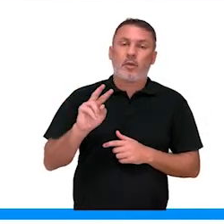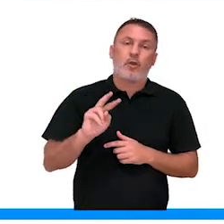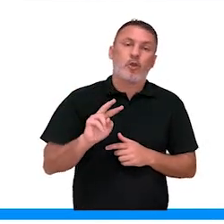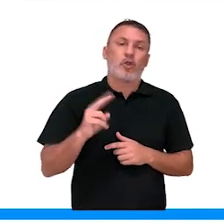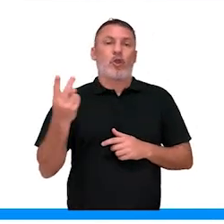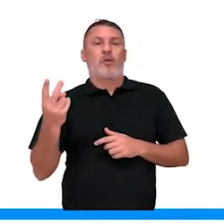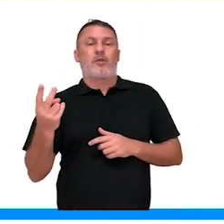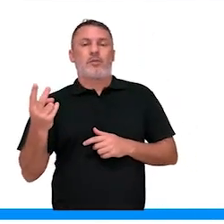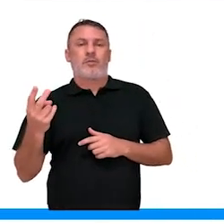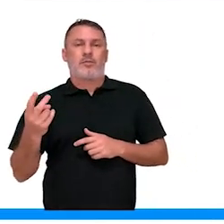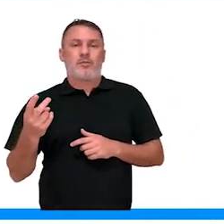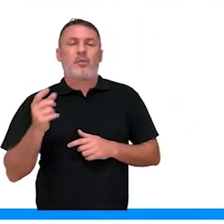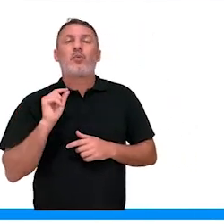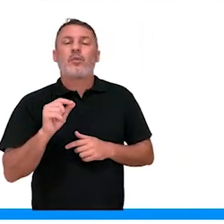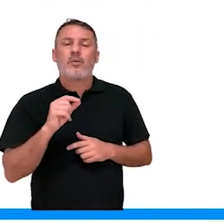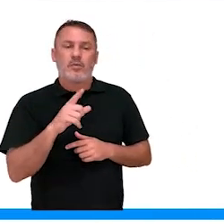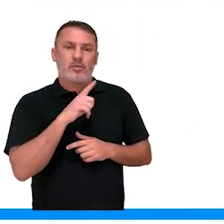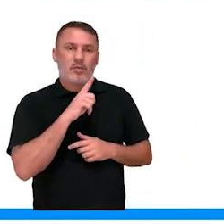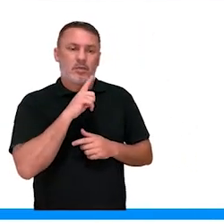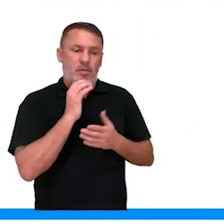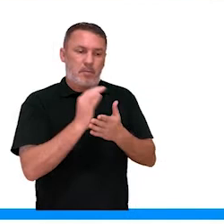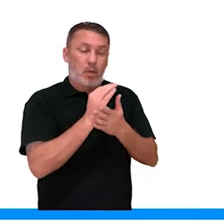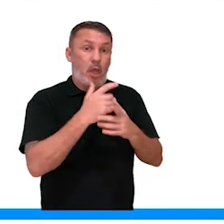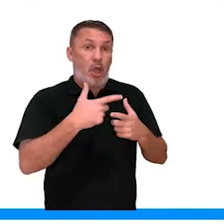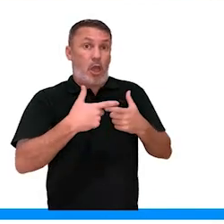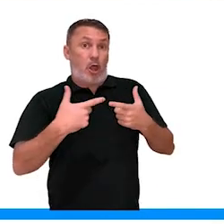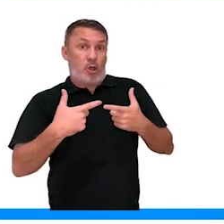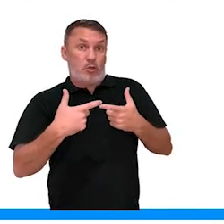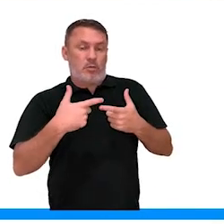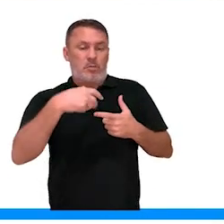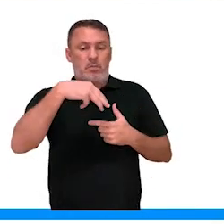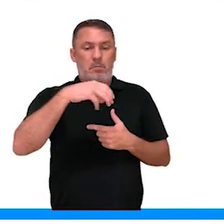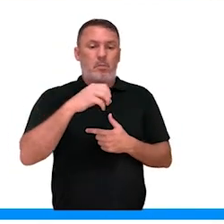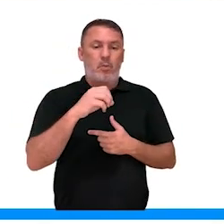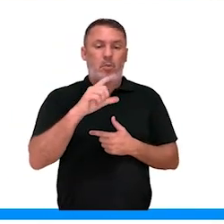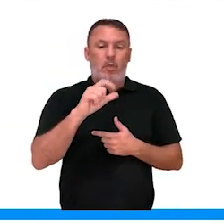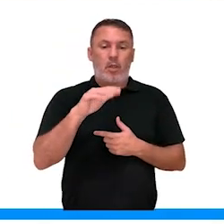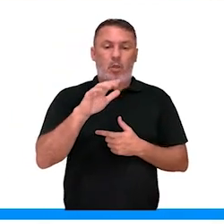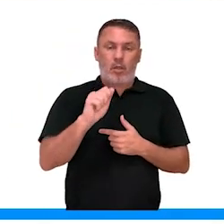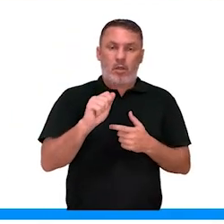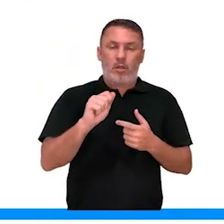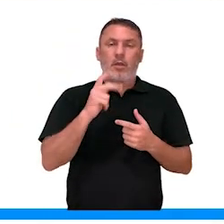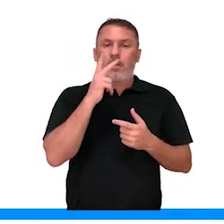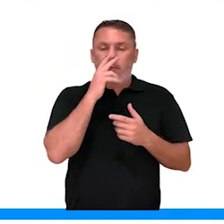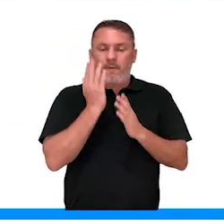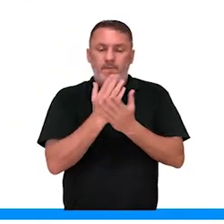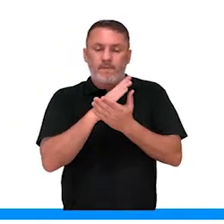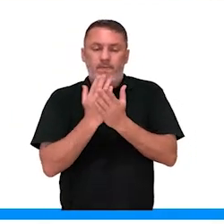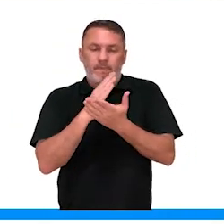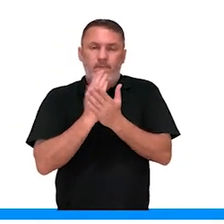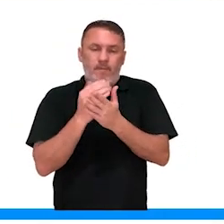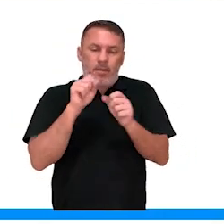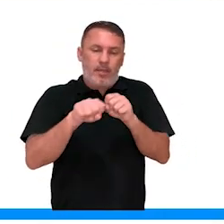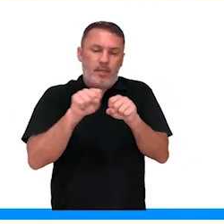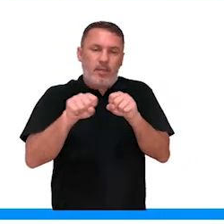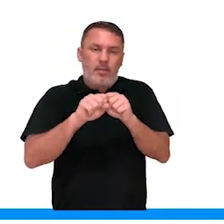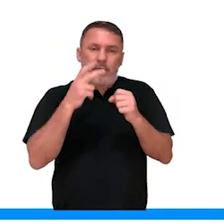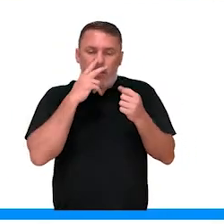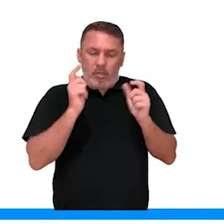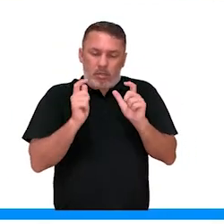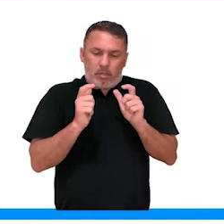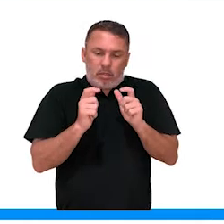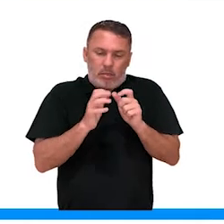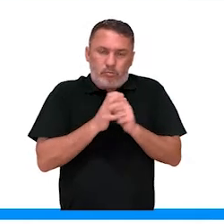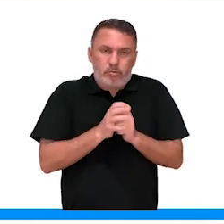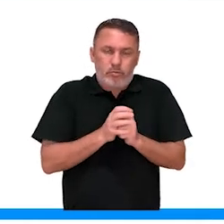processo inverso. É quando a gente pega uma molécula grande e essa molécula vai sendo quebrada em moléculas